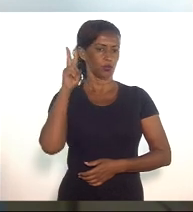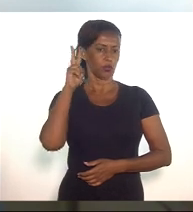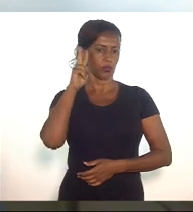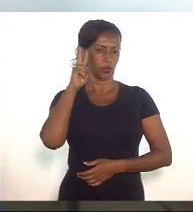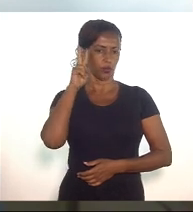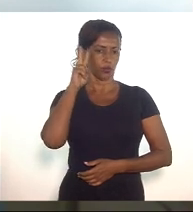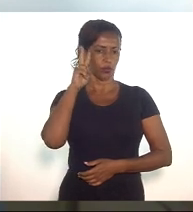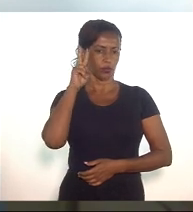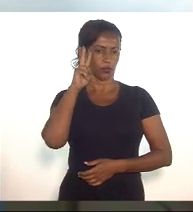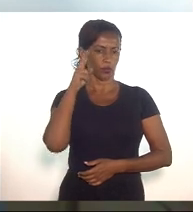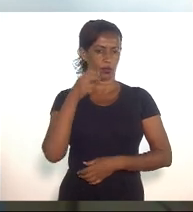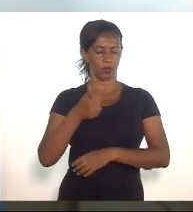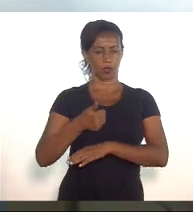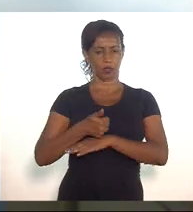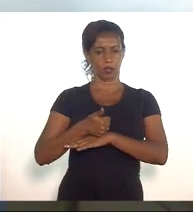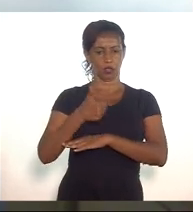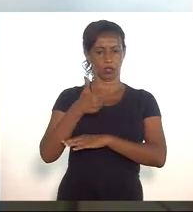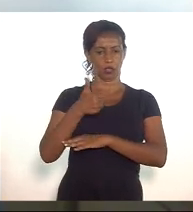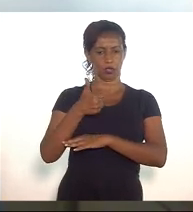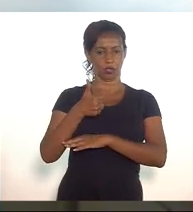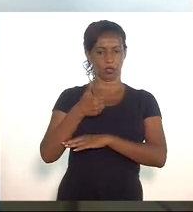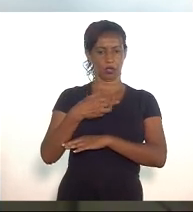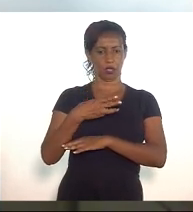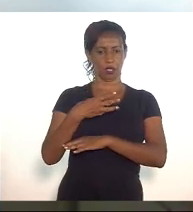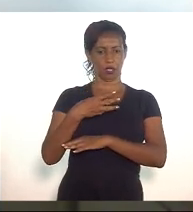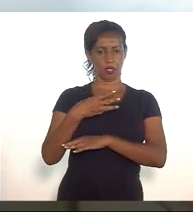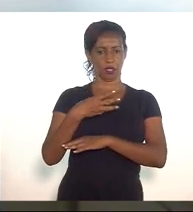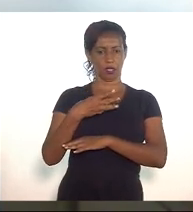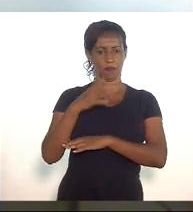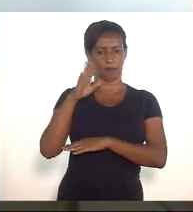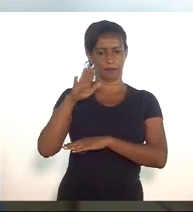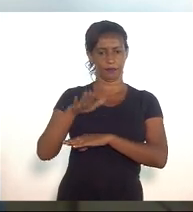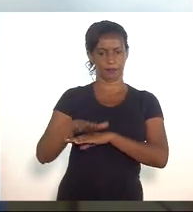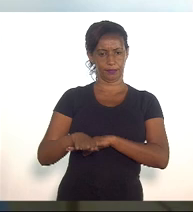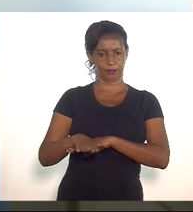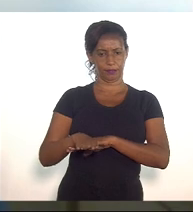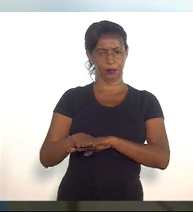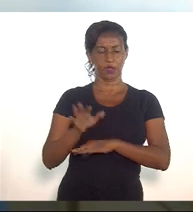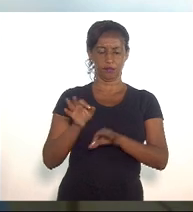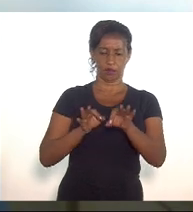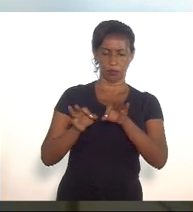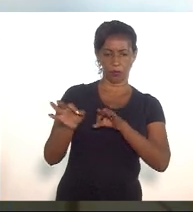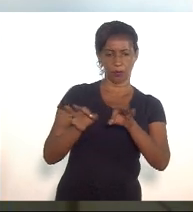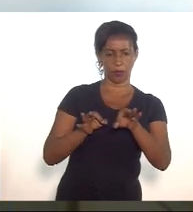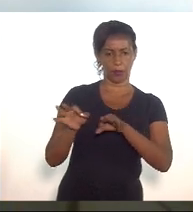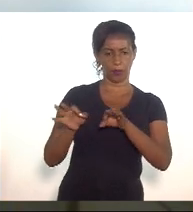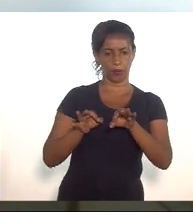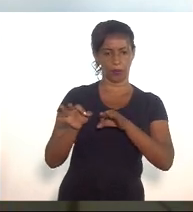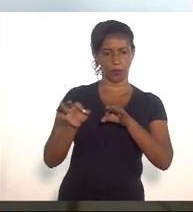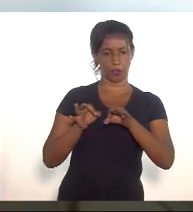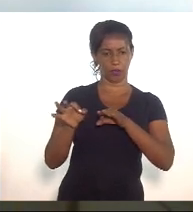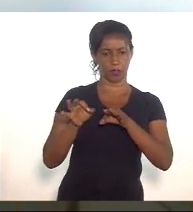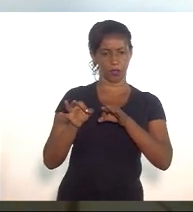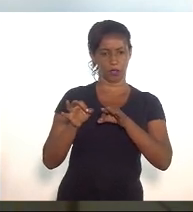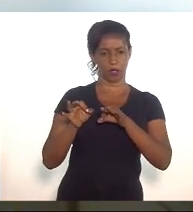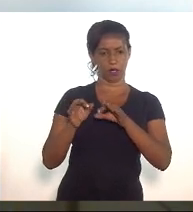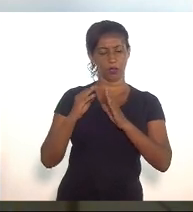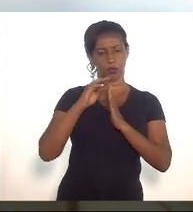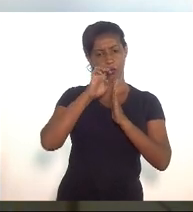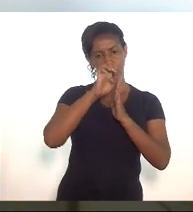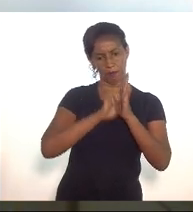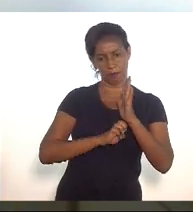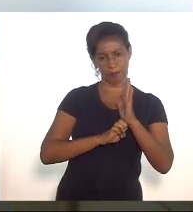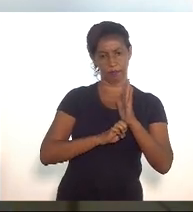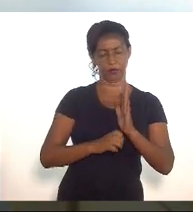segunda-feira, às 13h30. Então, será sobre o projeto e suas emendas.